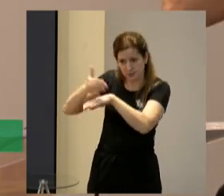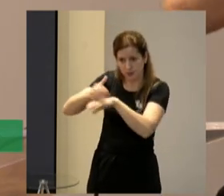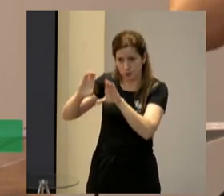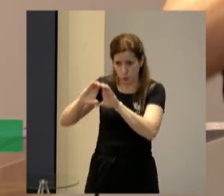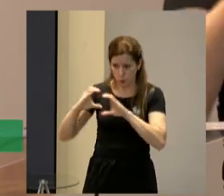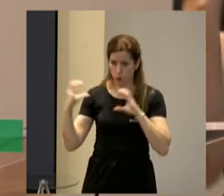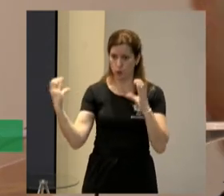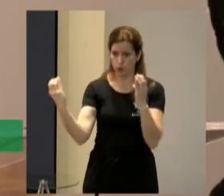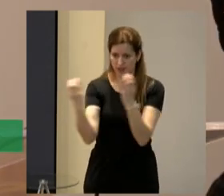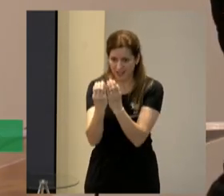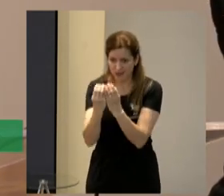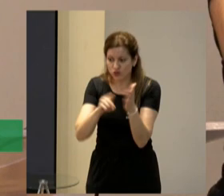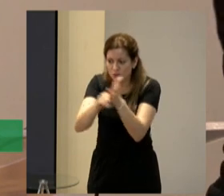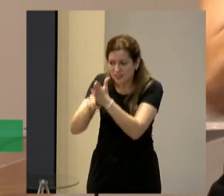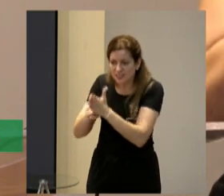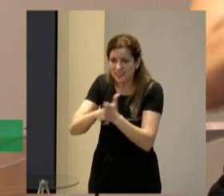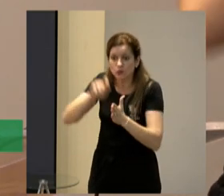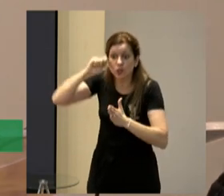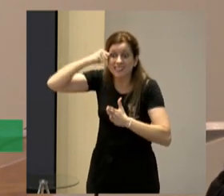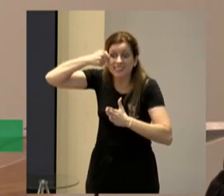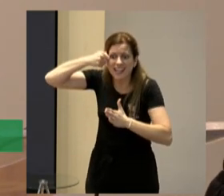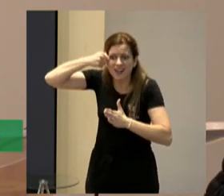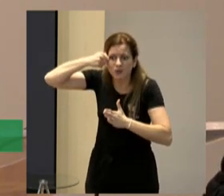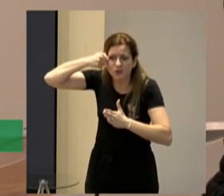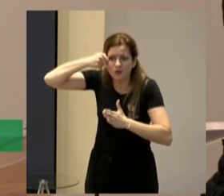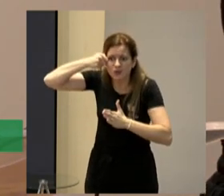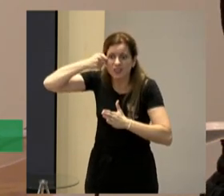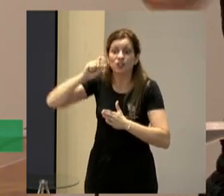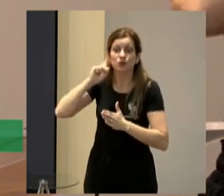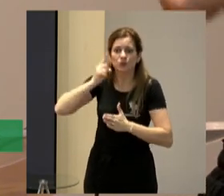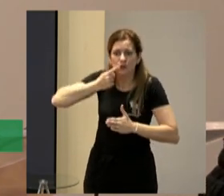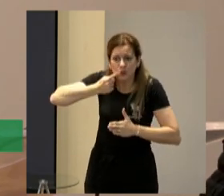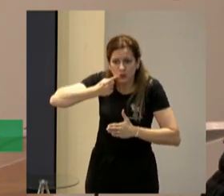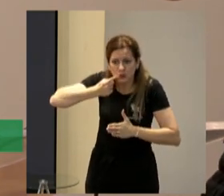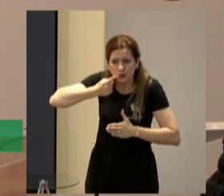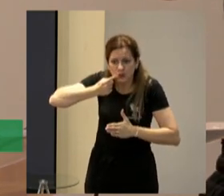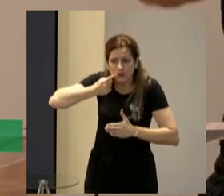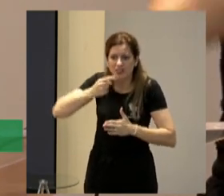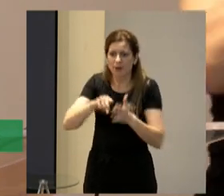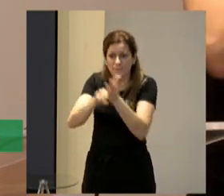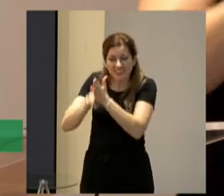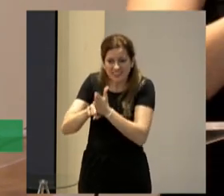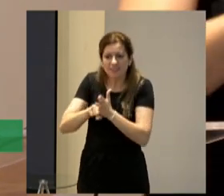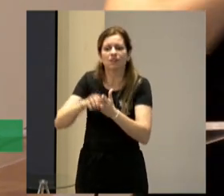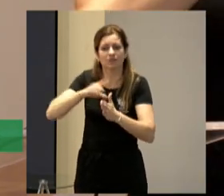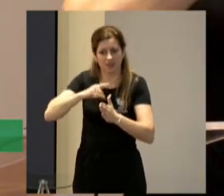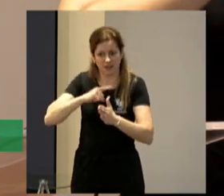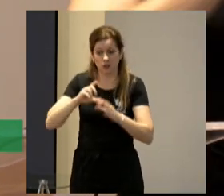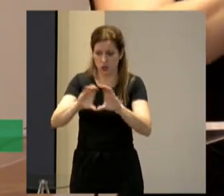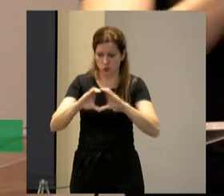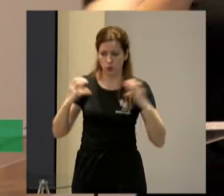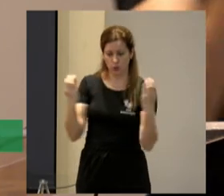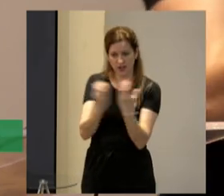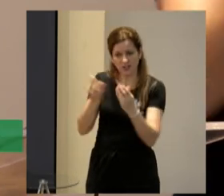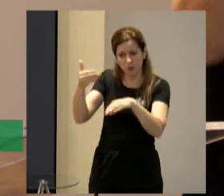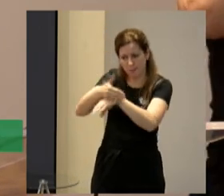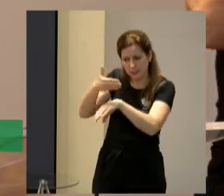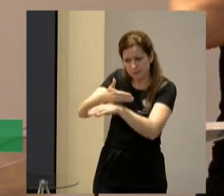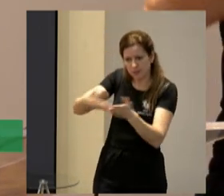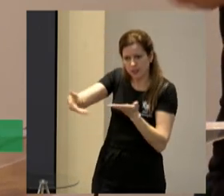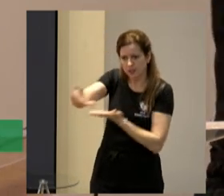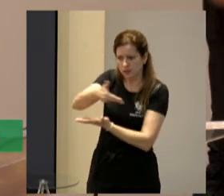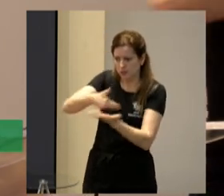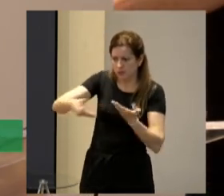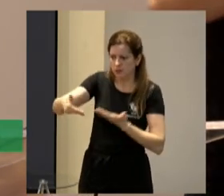de Pesquisadores Negros, que vinha fazendo esse movimento e flexionando em próprio congresso, né? Porque tínhamos